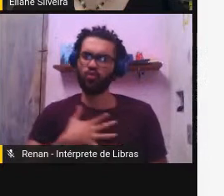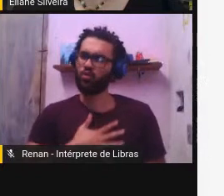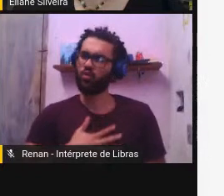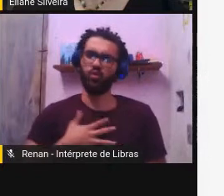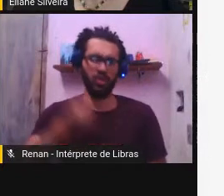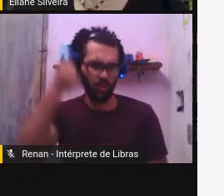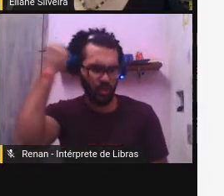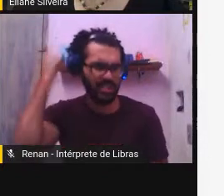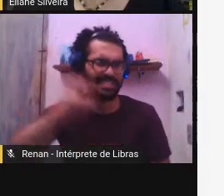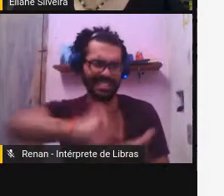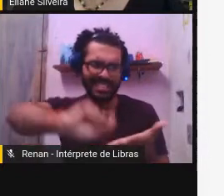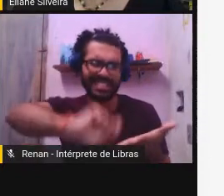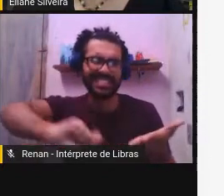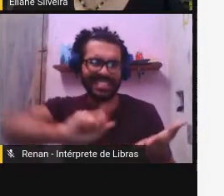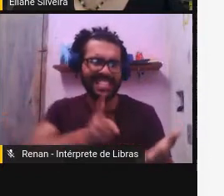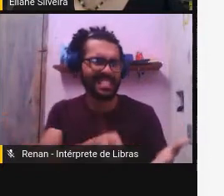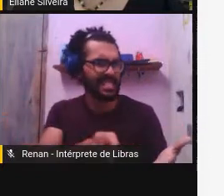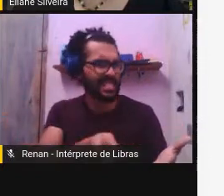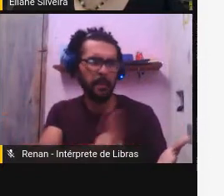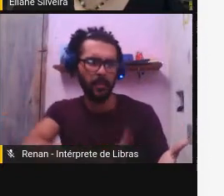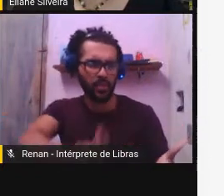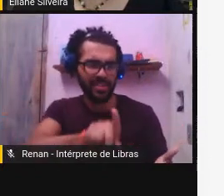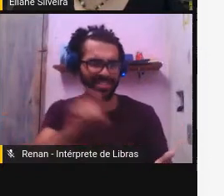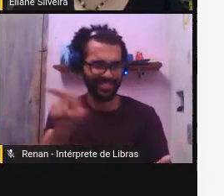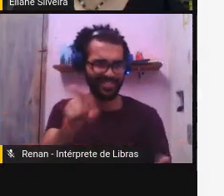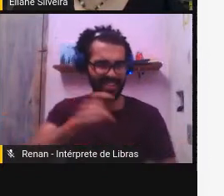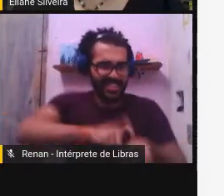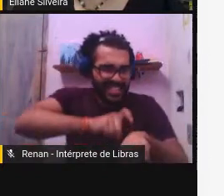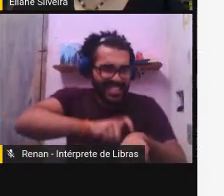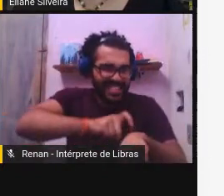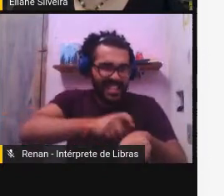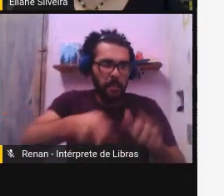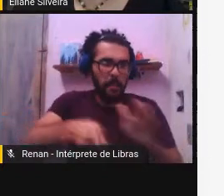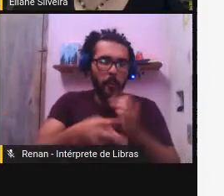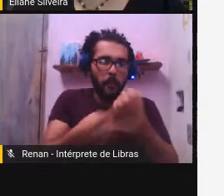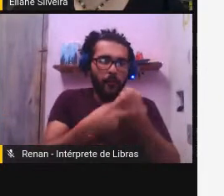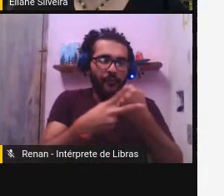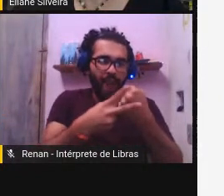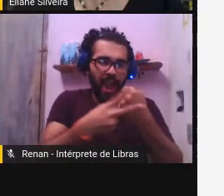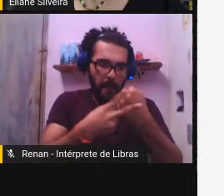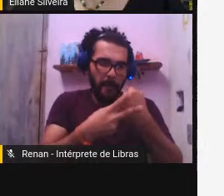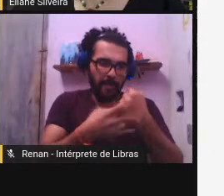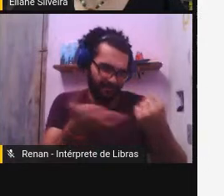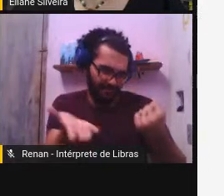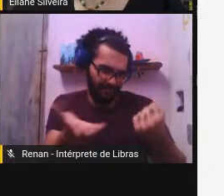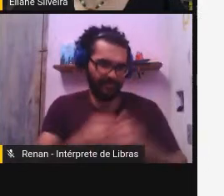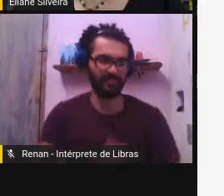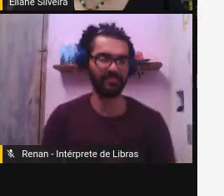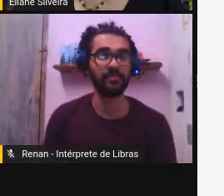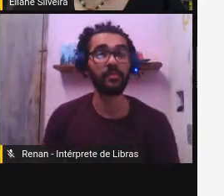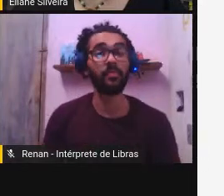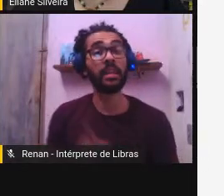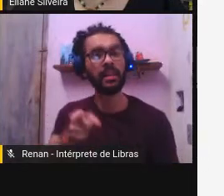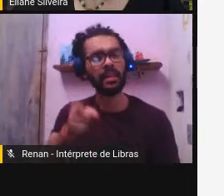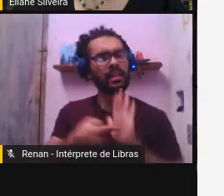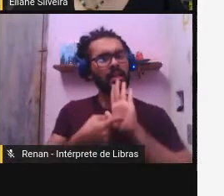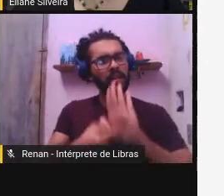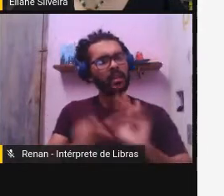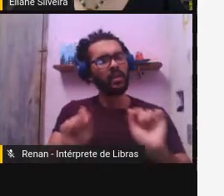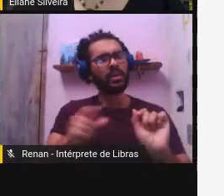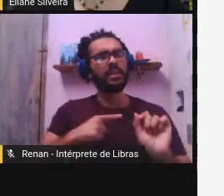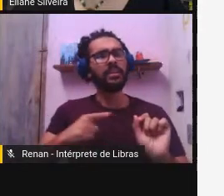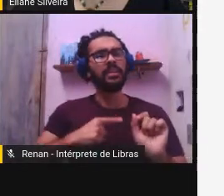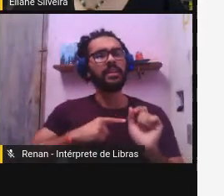narrativa. E é nessa tensão entre algumas formas no qual o passado pode se reapresentar que o Genebrino escreve um texto